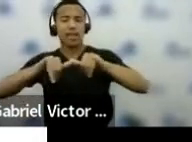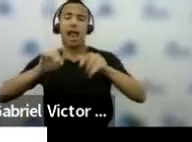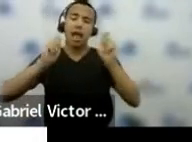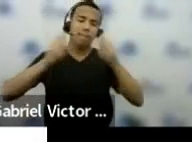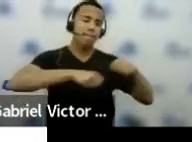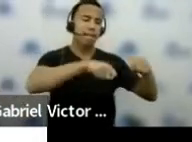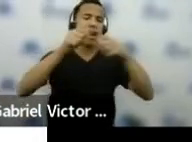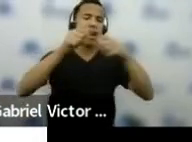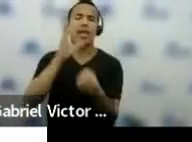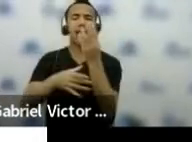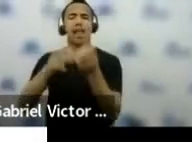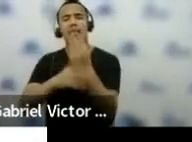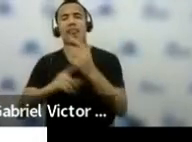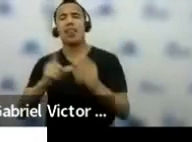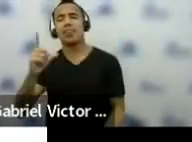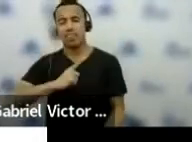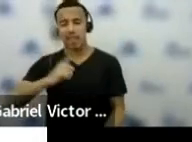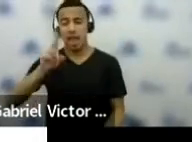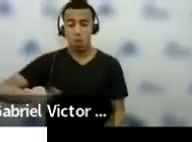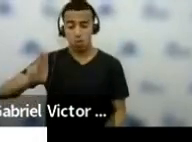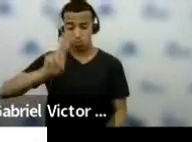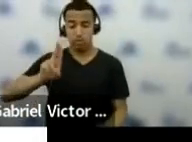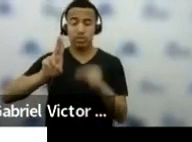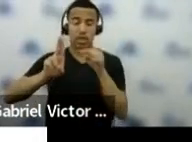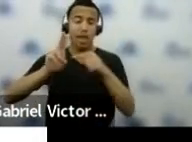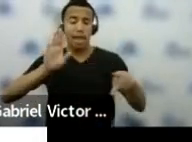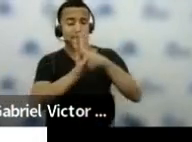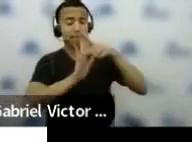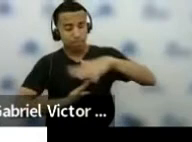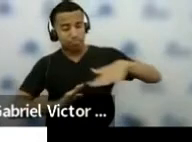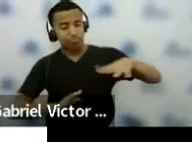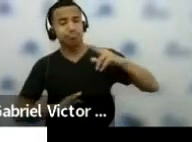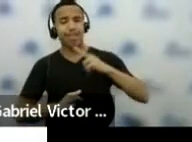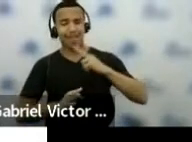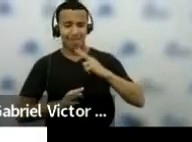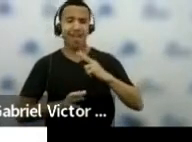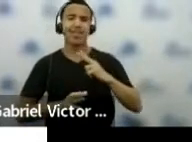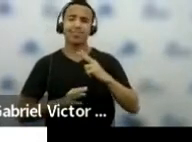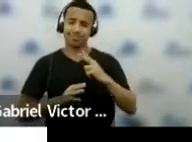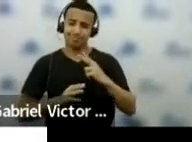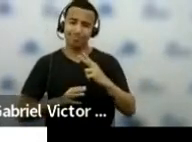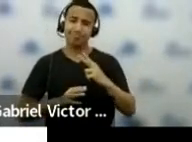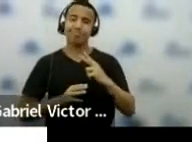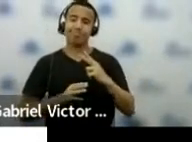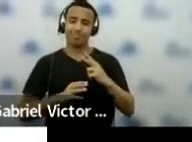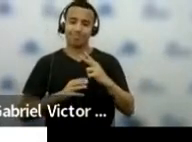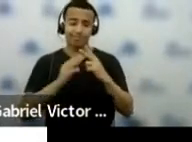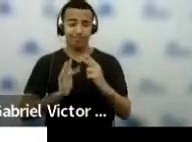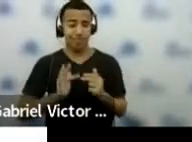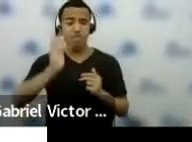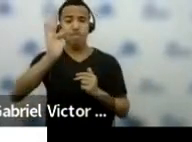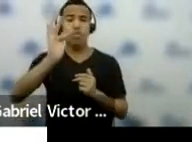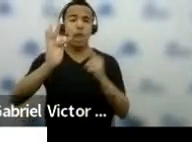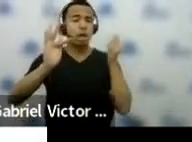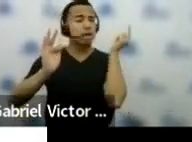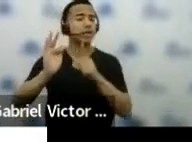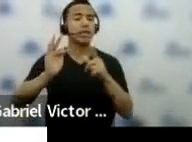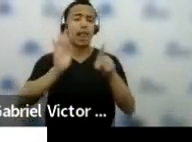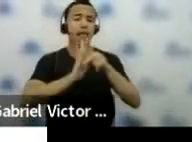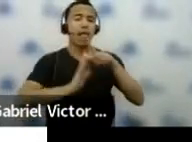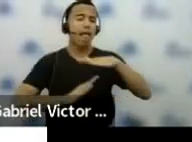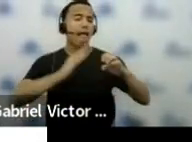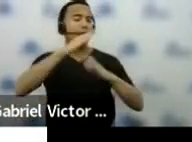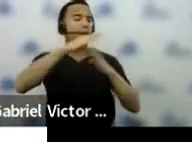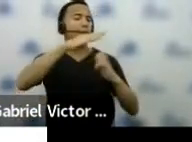competências criadas sejam utilizadas pelo setor privado e que enderecem demandas futuras das nossas